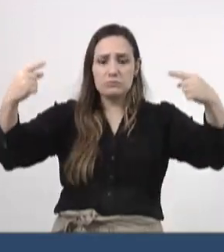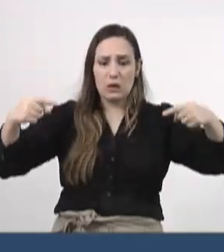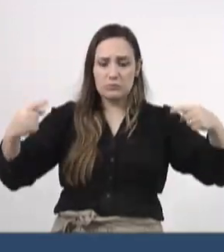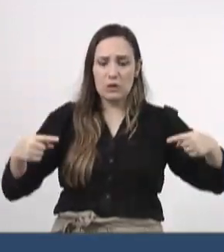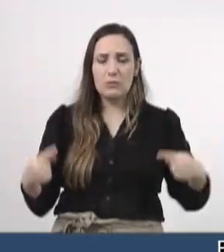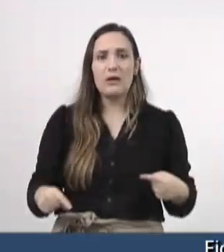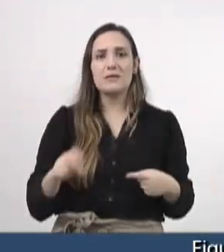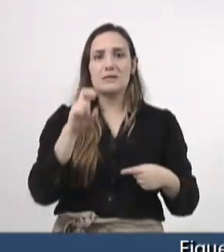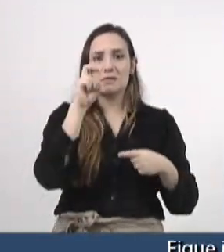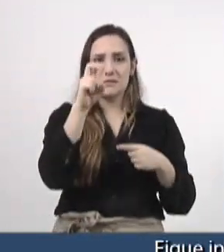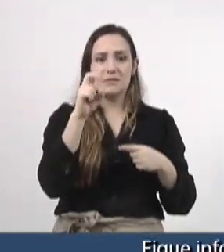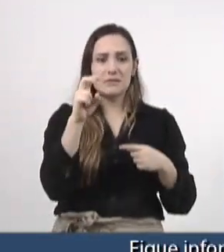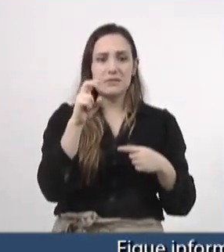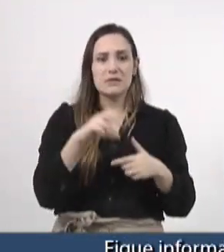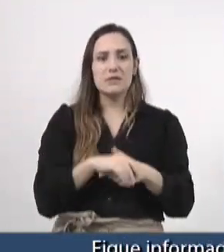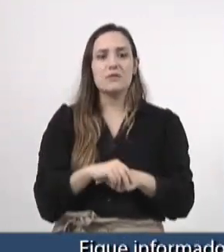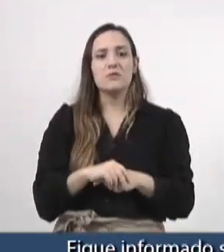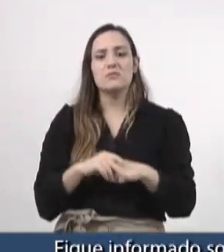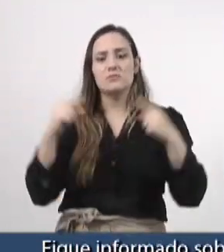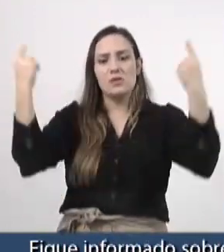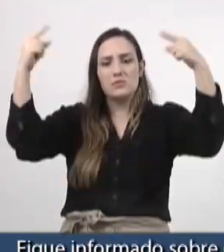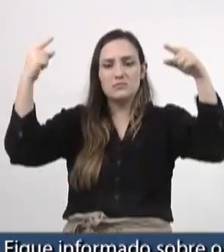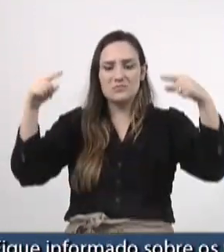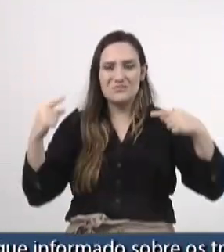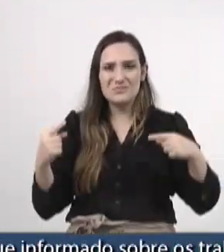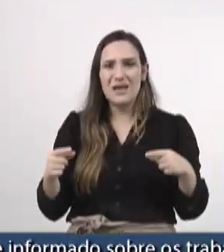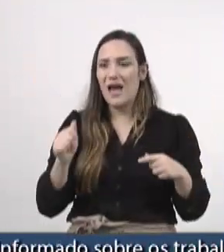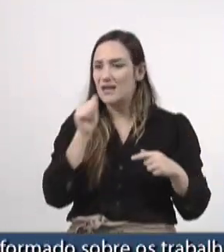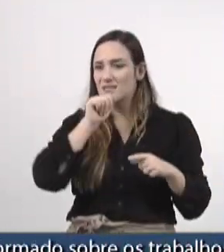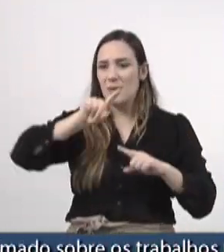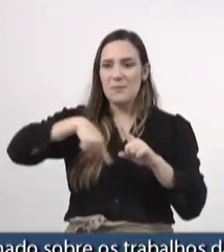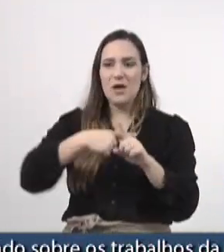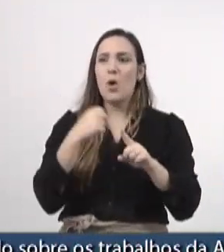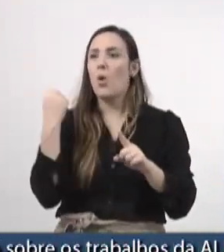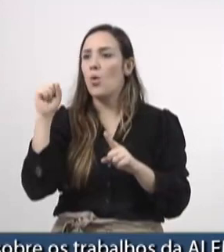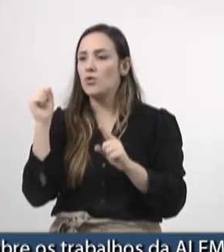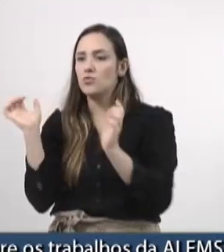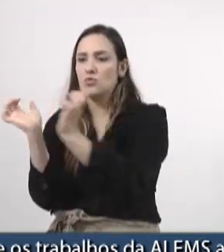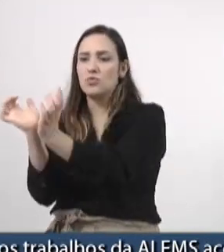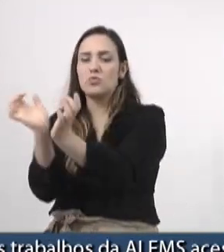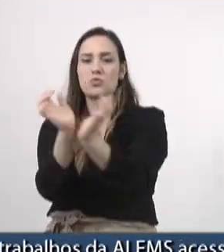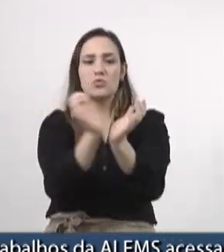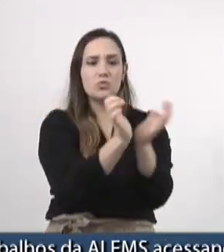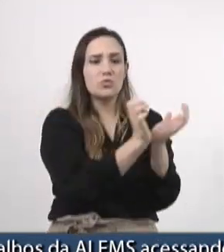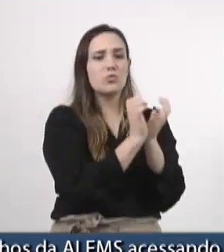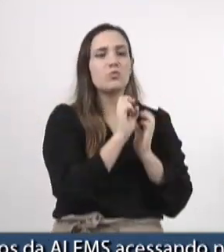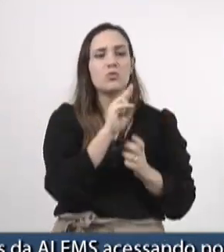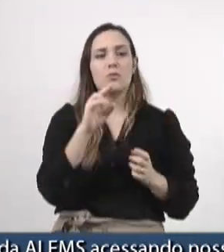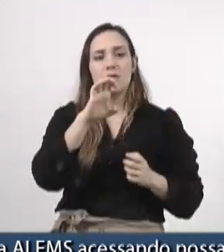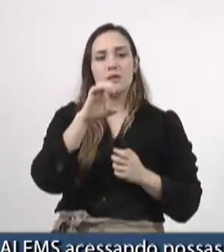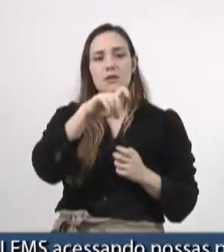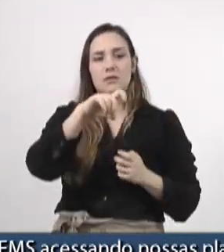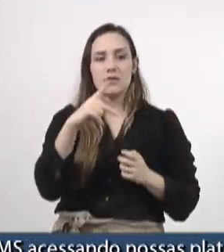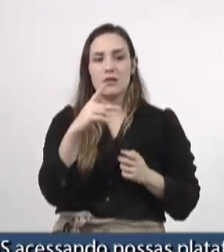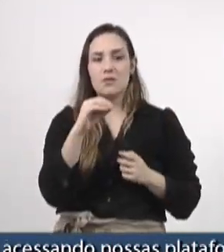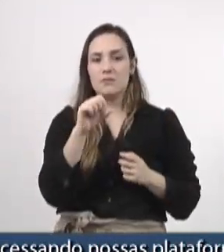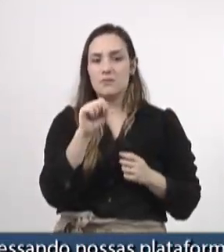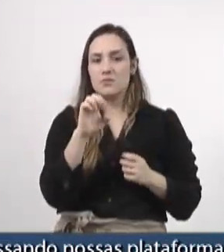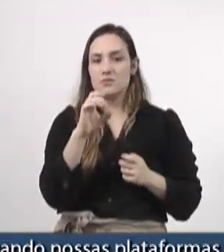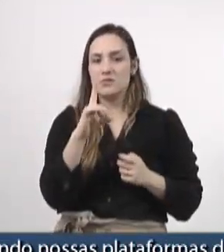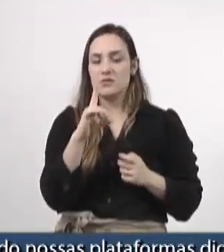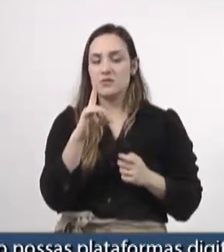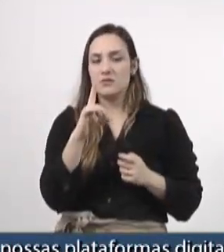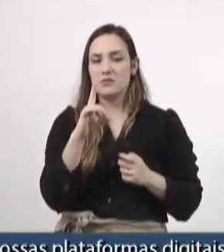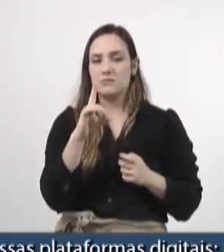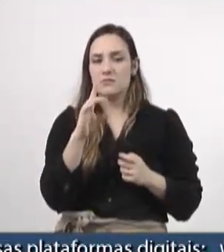5 campeonatos e prêmios em mais 8 categorias da Exposebud 2023, que é atualmente a